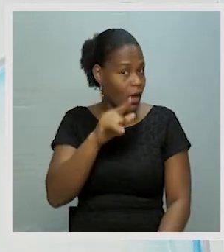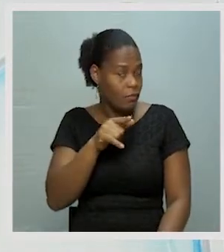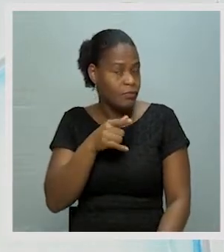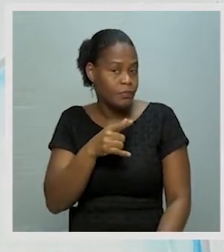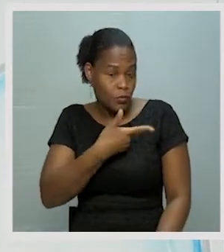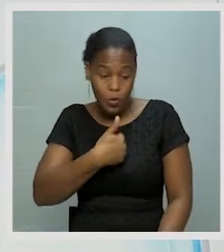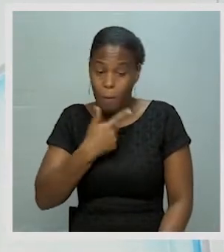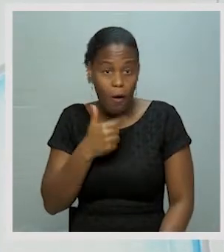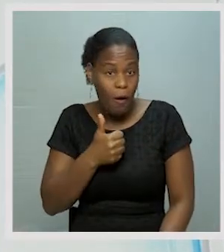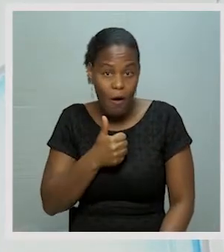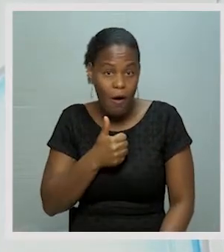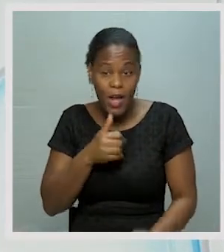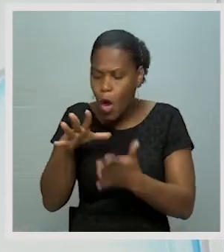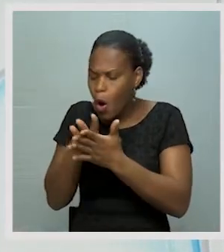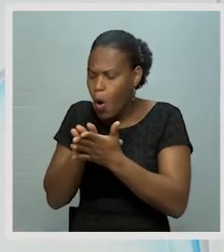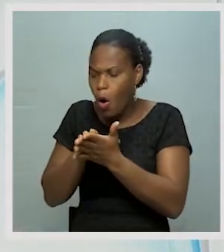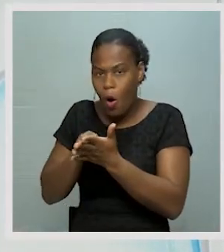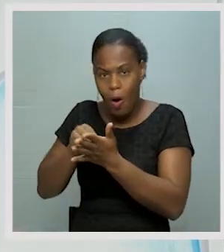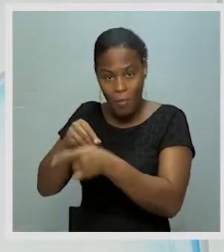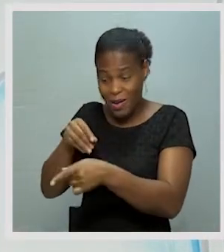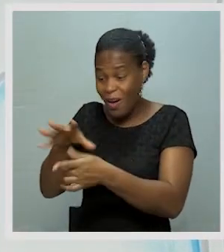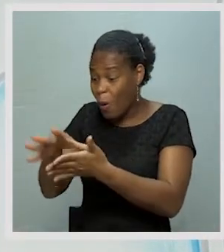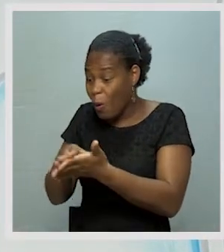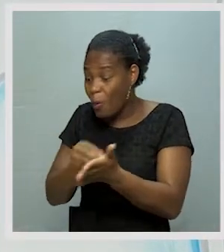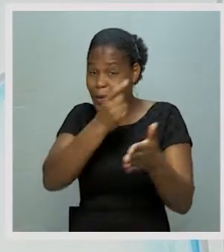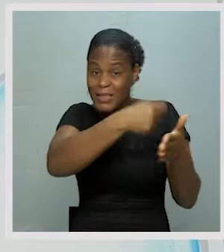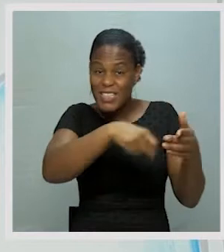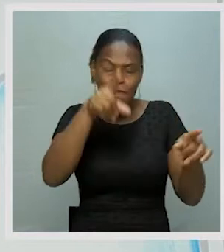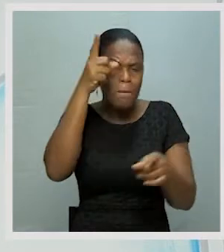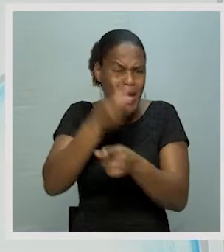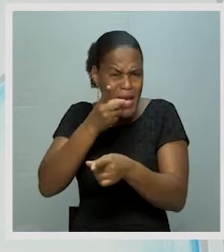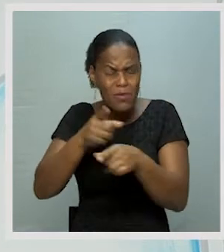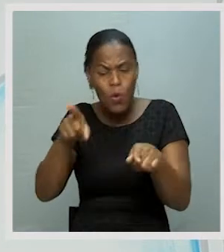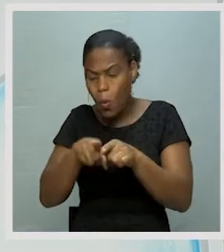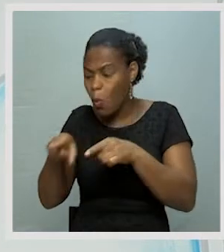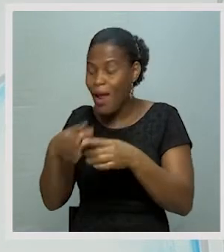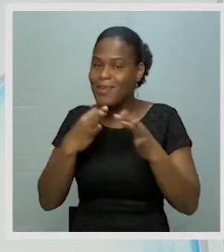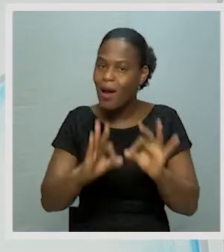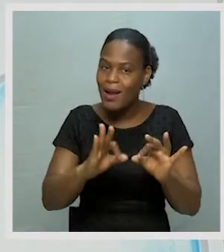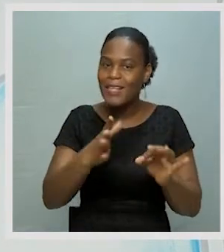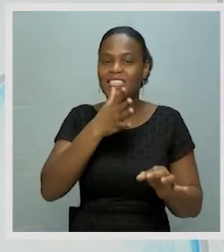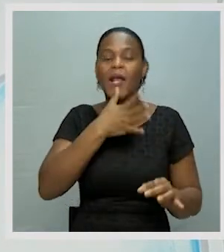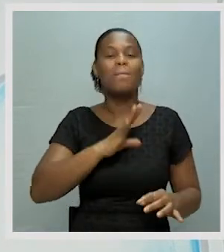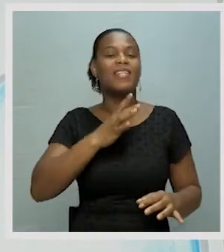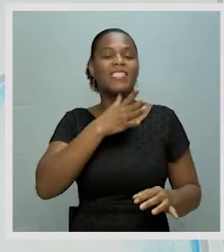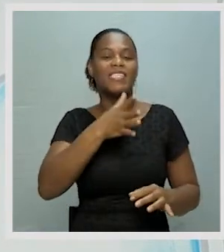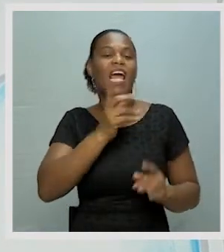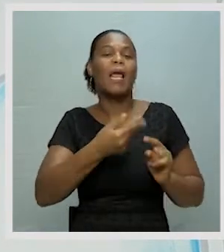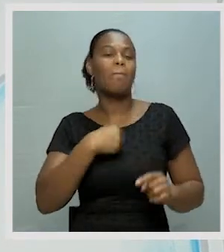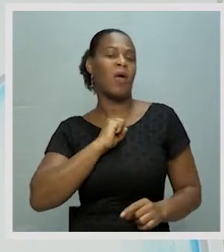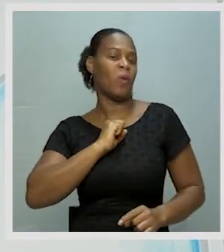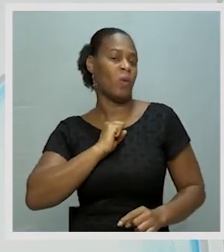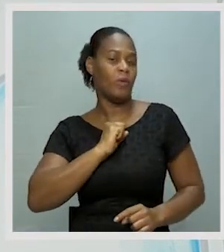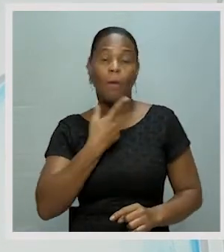fazer plágio, ou seja, copiar ipsis verbis, assim como está, e tomar como nosso. Não é isso que nós devemos fazer. Nós